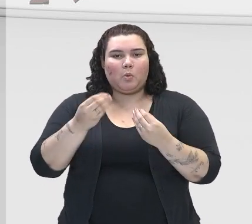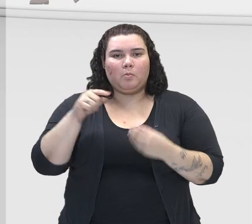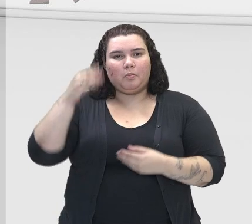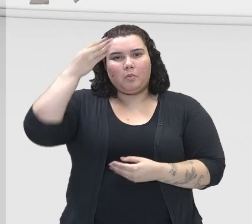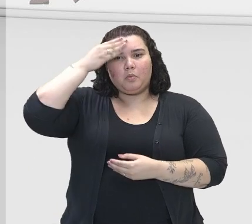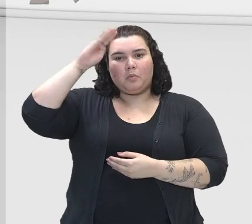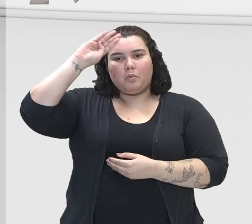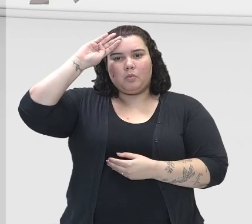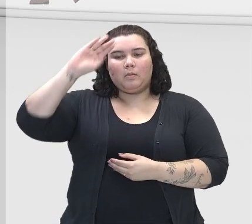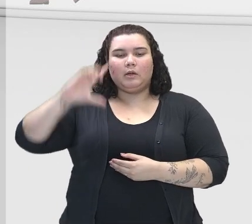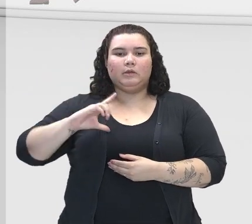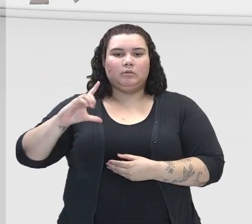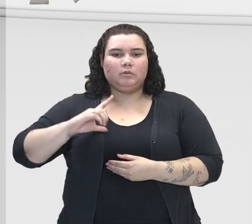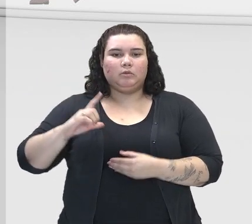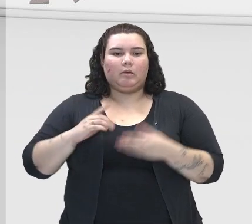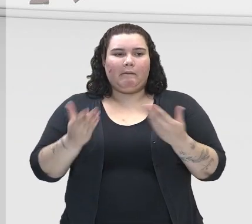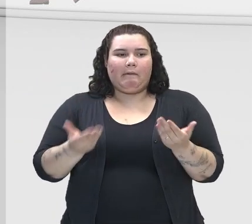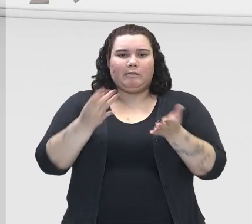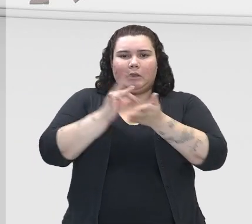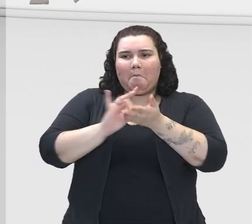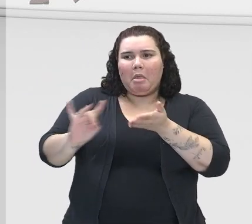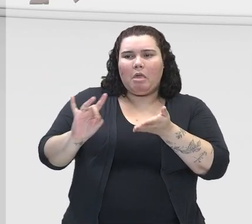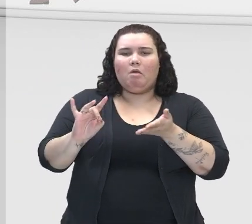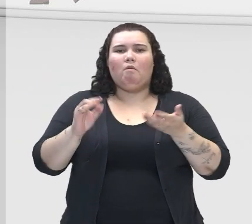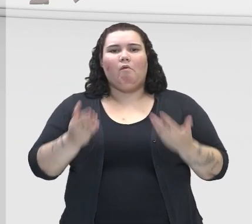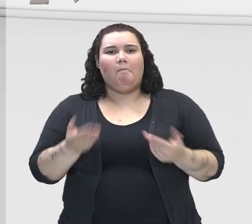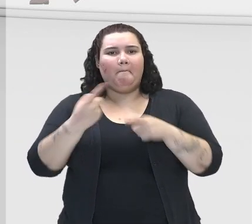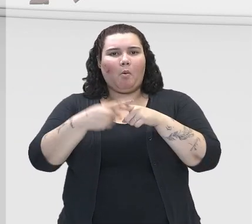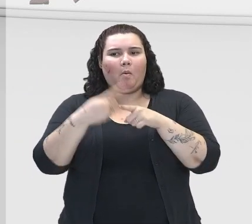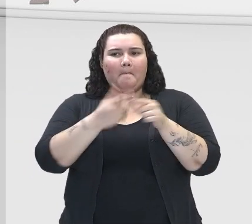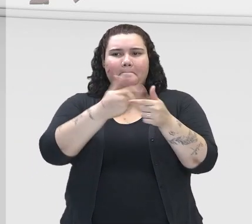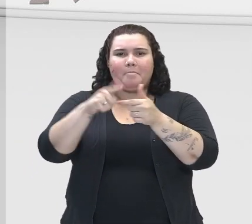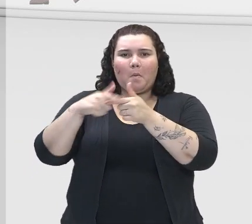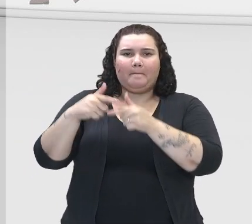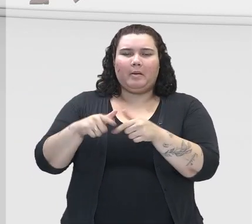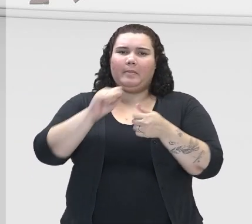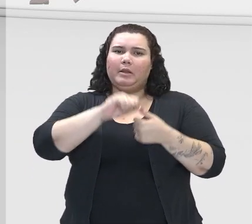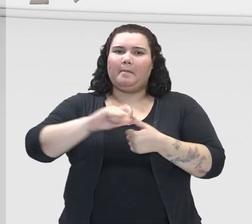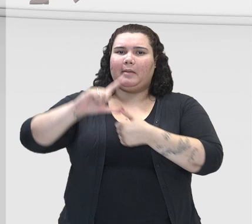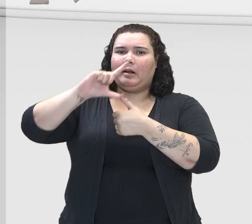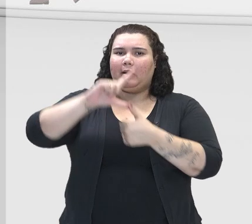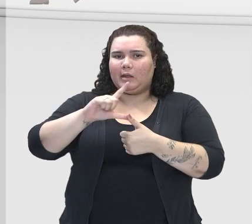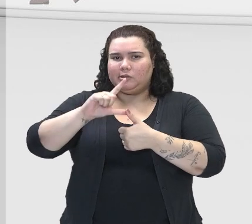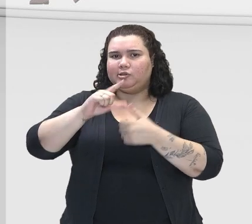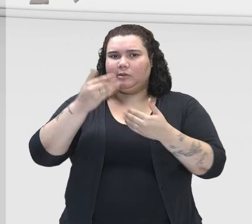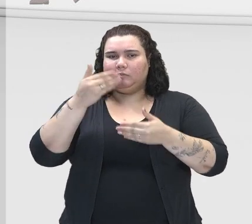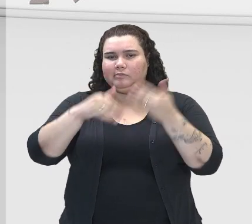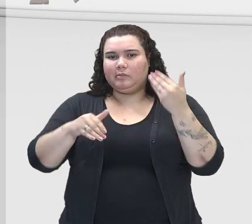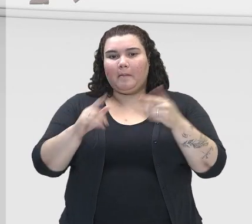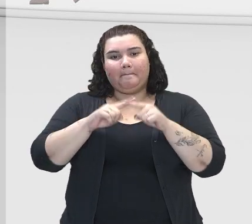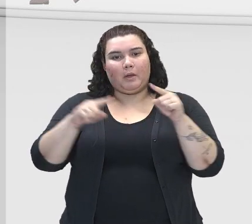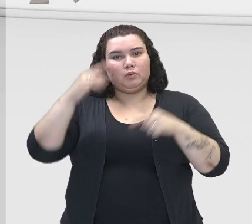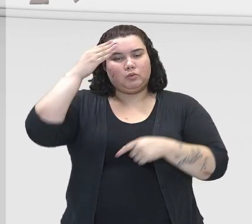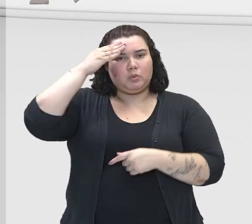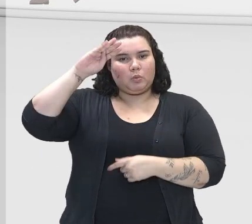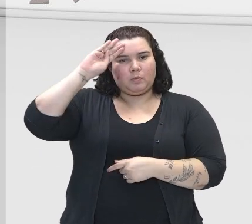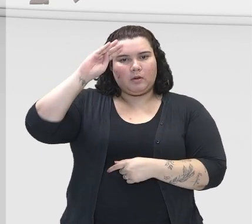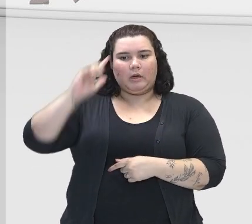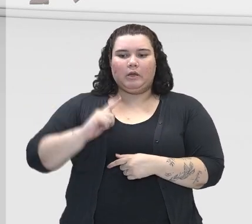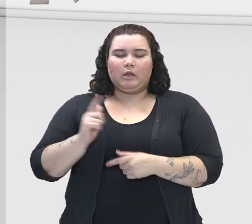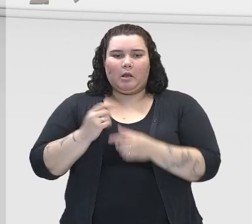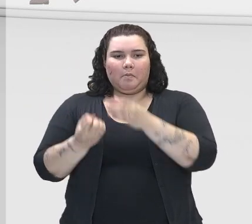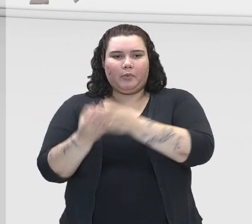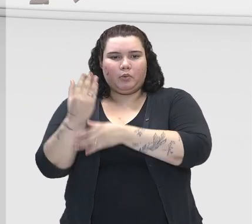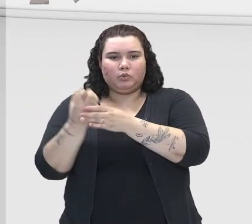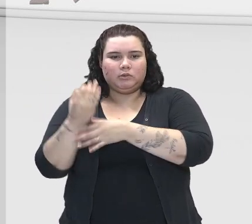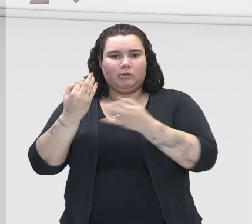tem tantos inimigos, assim, teve tanto problema aqui na América Latina de maneira geral, mas Cuba está aí. Cuba produz, tem